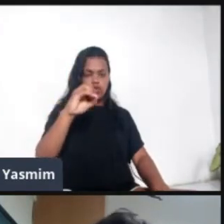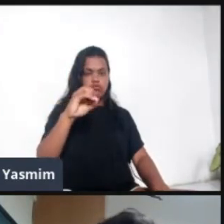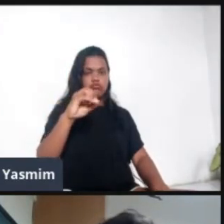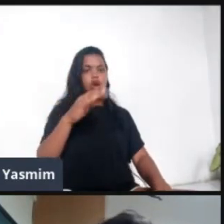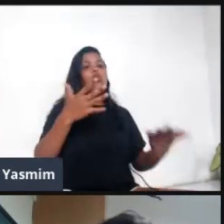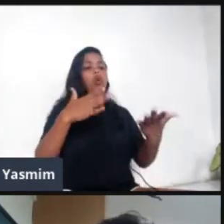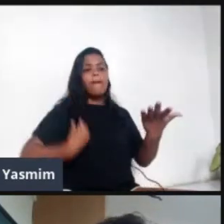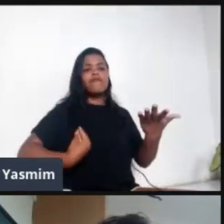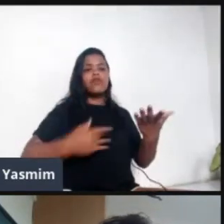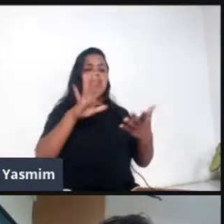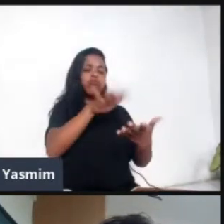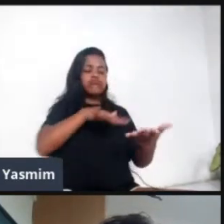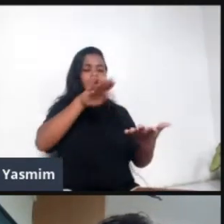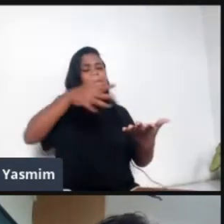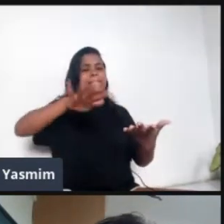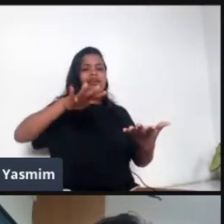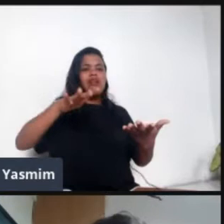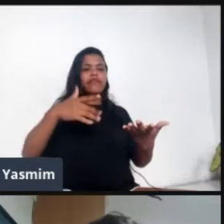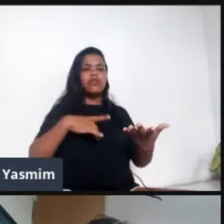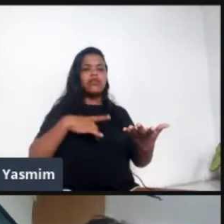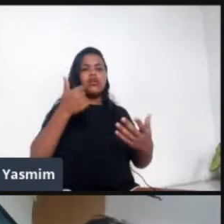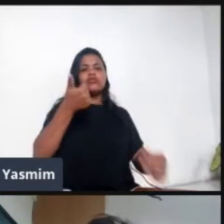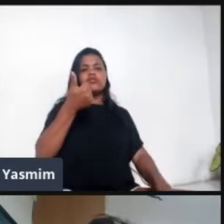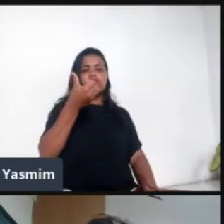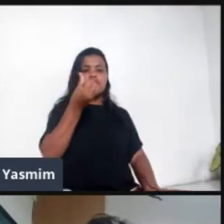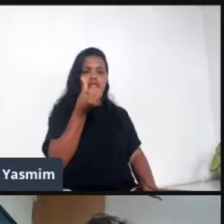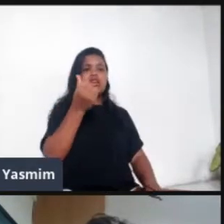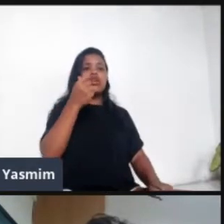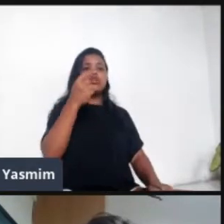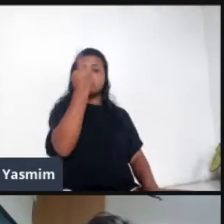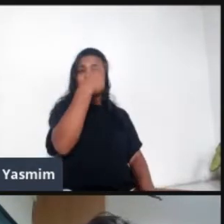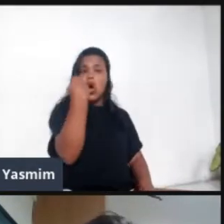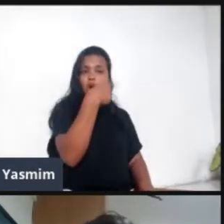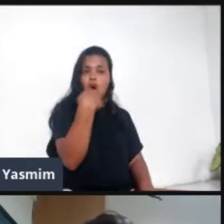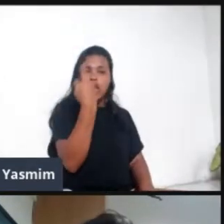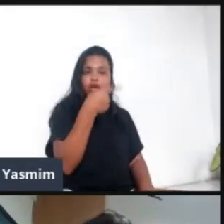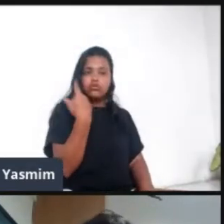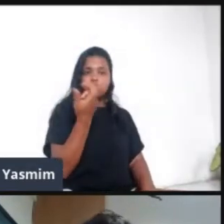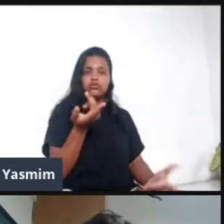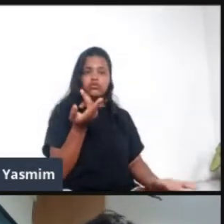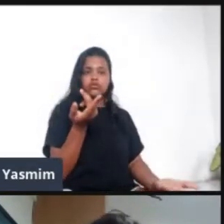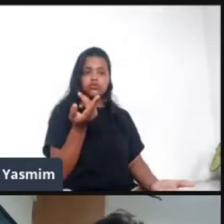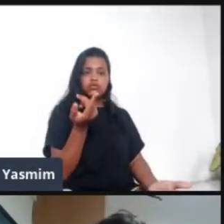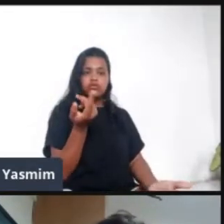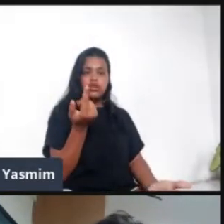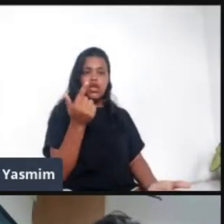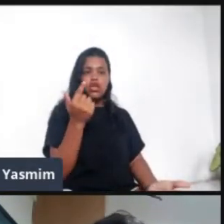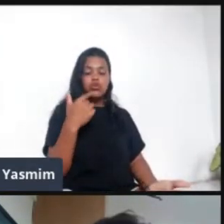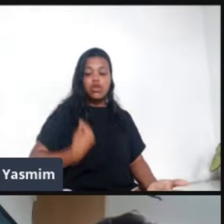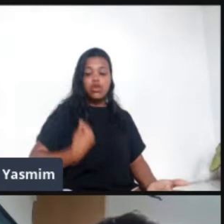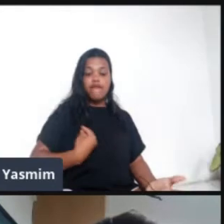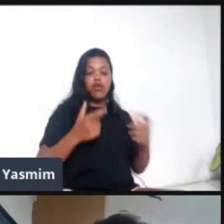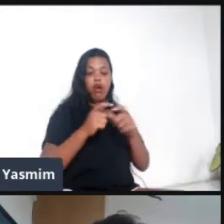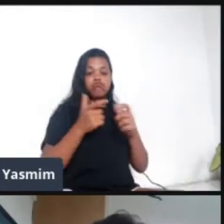aqui, especificamente, de 16 horas, então, não teria uma meia-vida tão longa, mas ainda assim ela